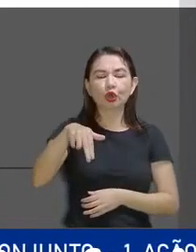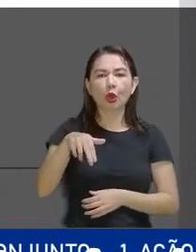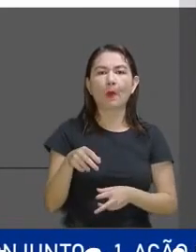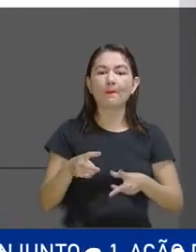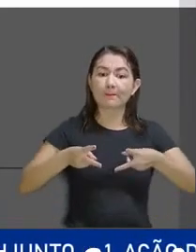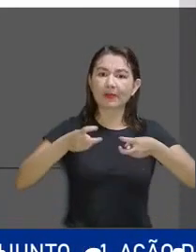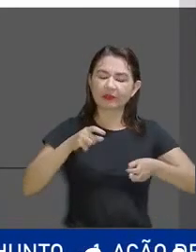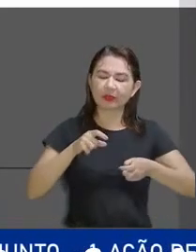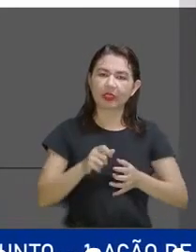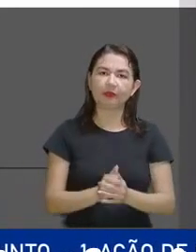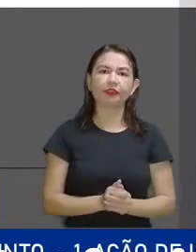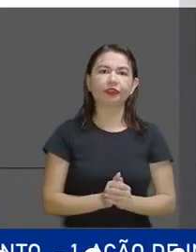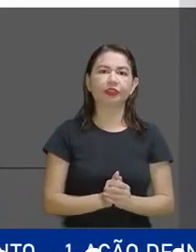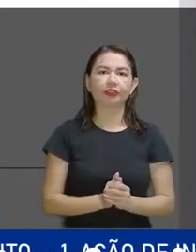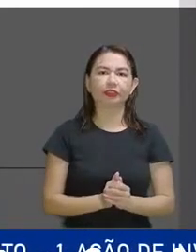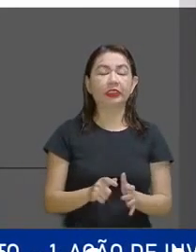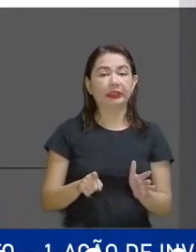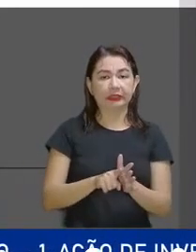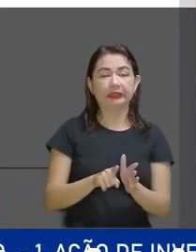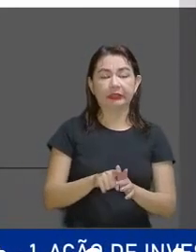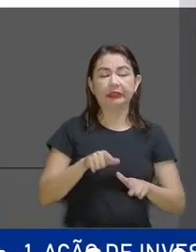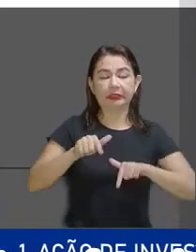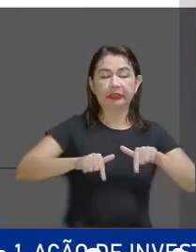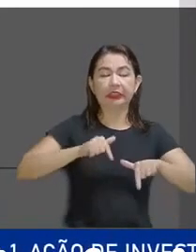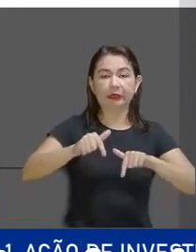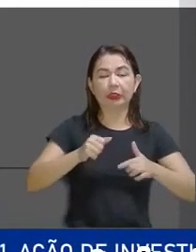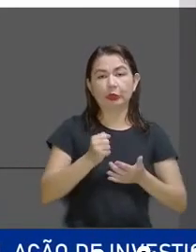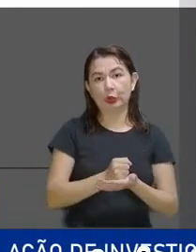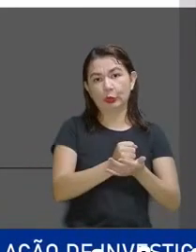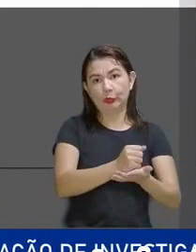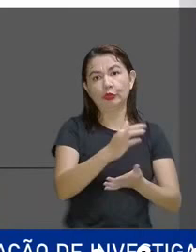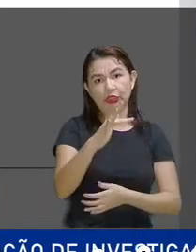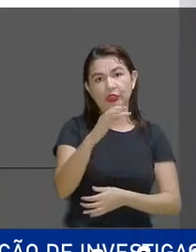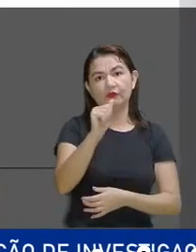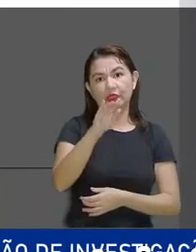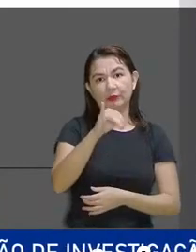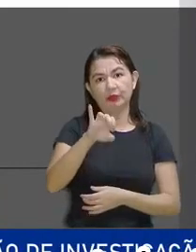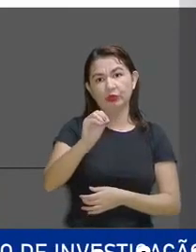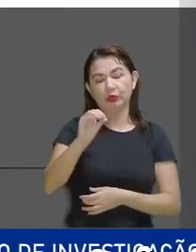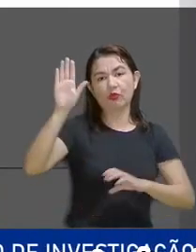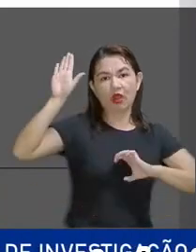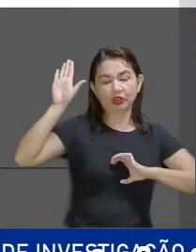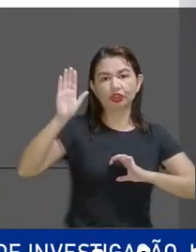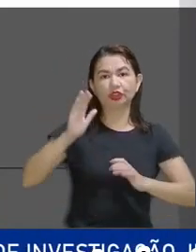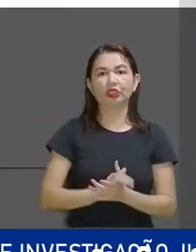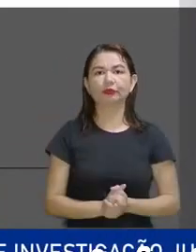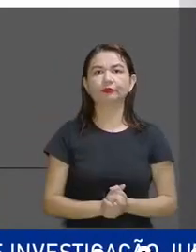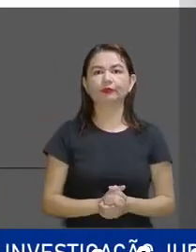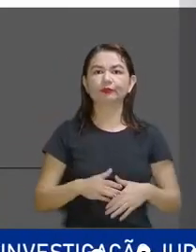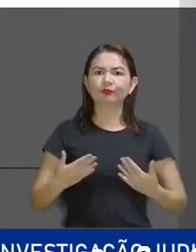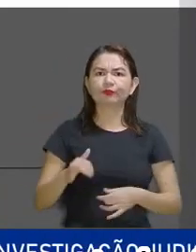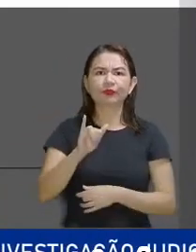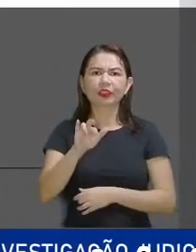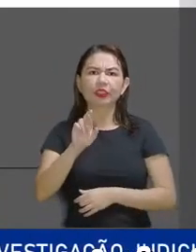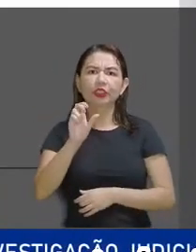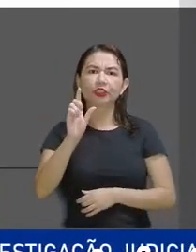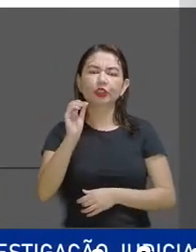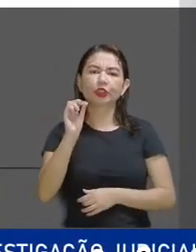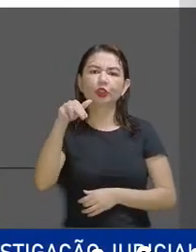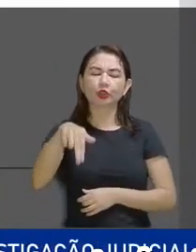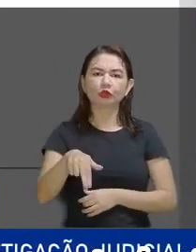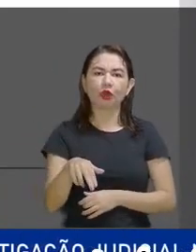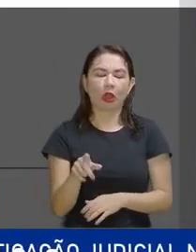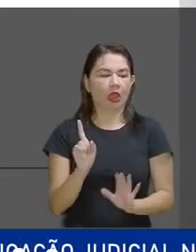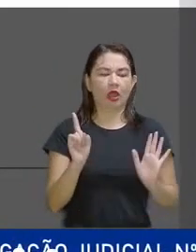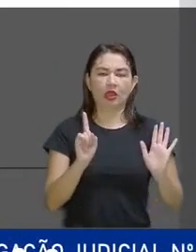que esse investigado atuou efetivamente em favor da campanha de Fábio Jucá, tanto que, muito embora Irlon negue possuir vínculo